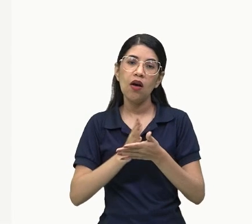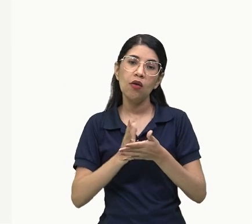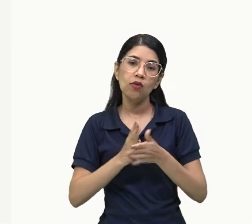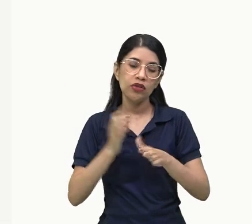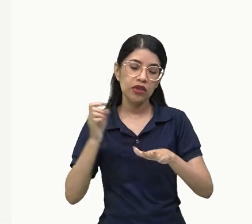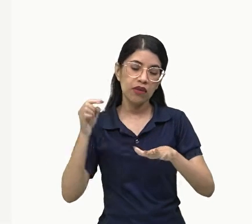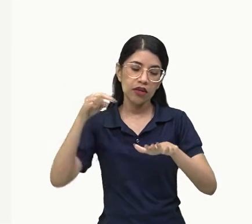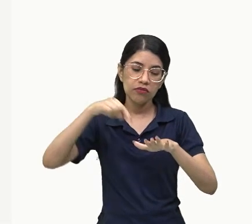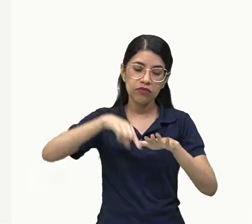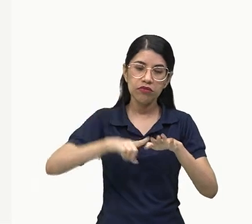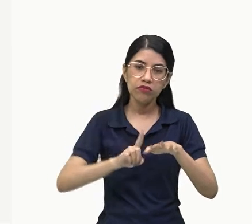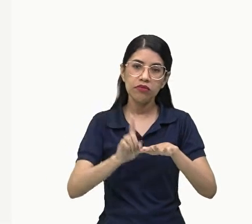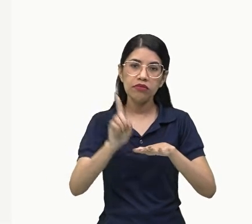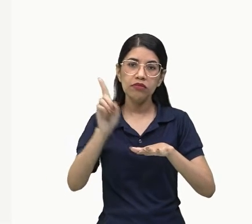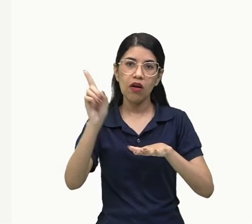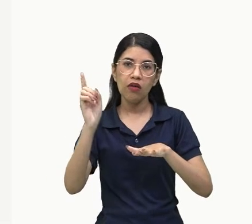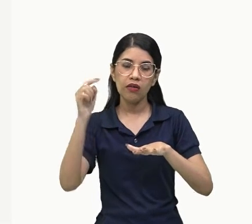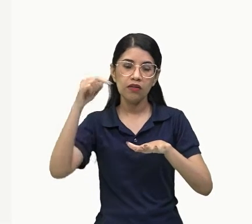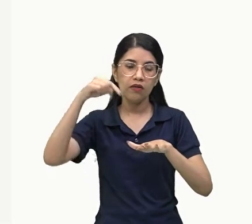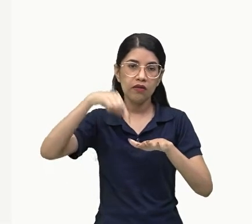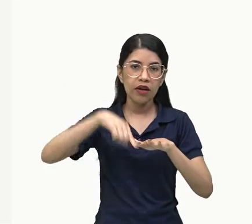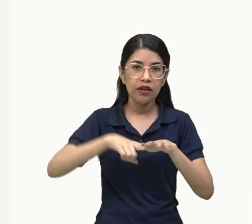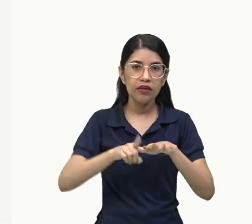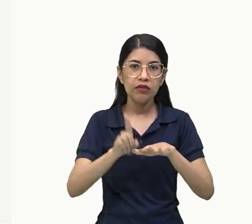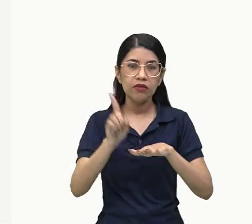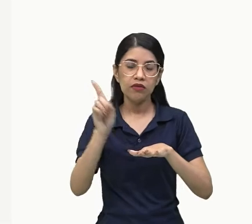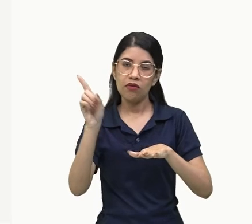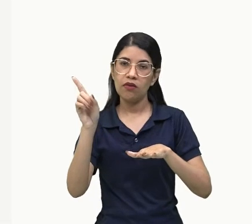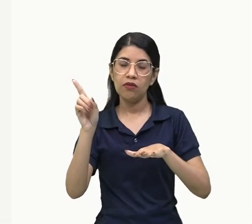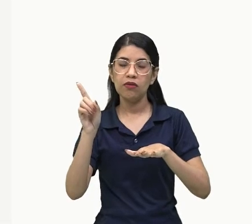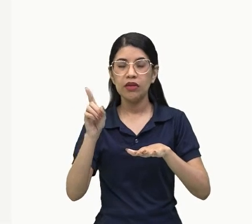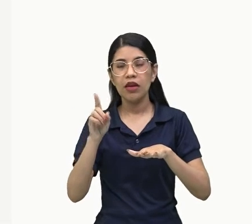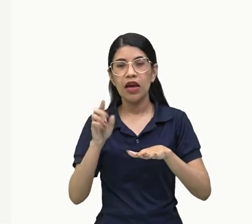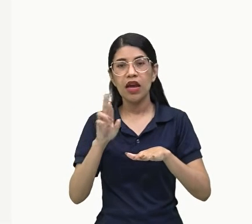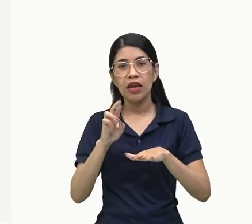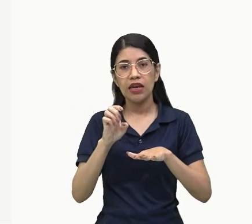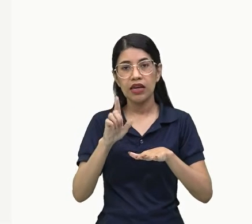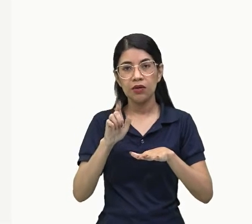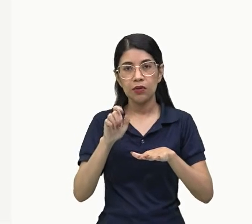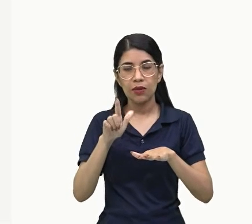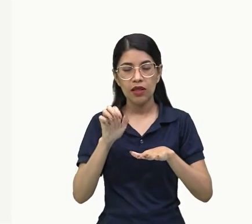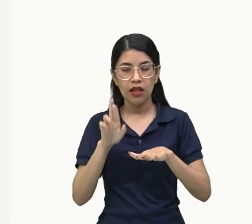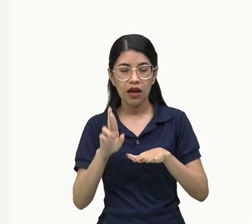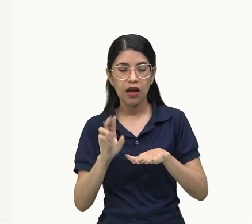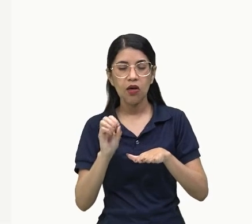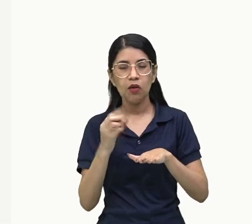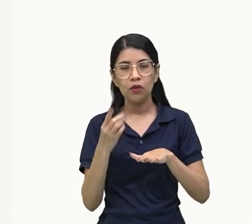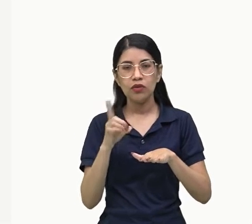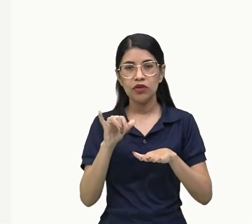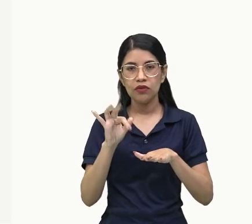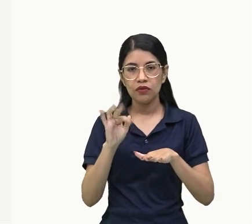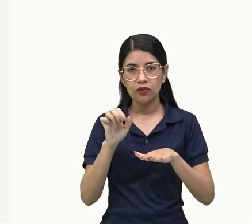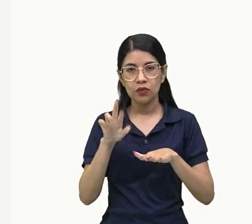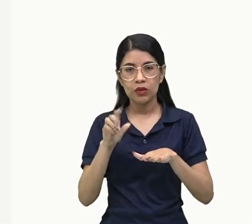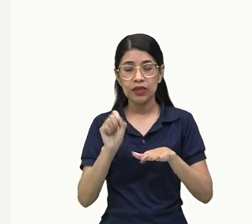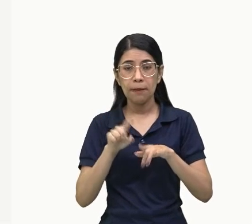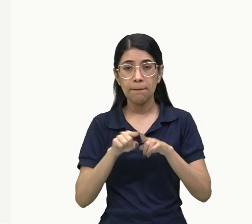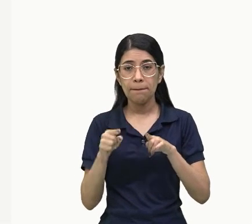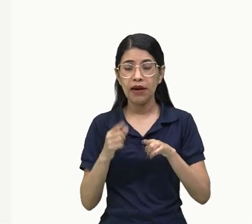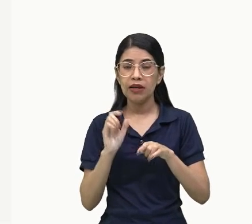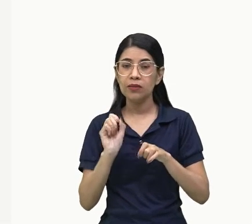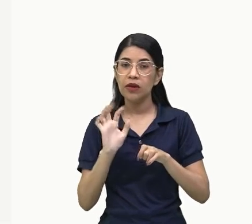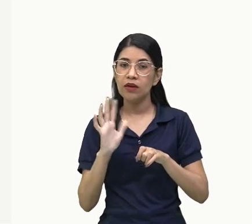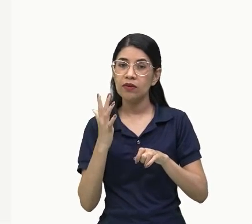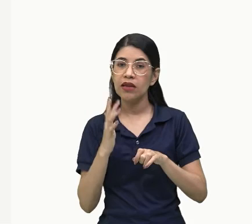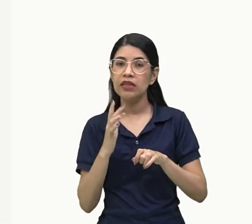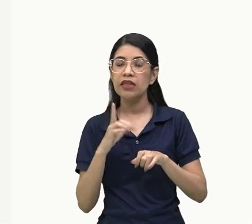Ó. Aqui acontece a reflexão regular ou difusa. Agora, tem o feixe